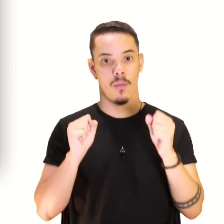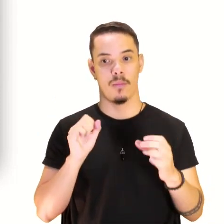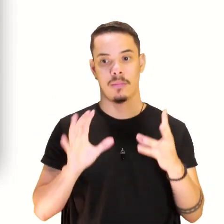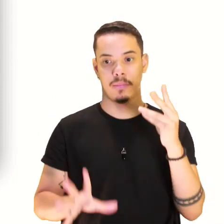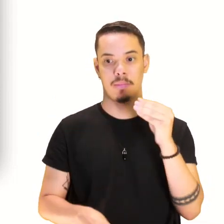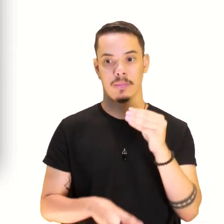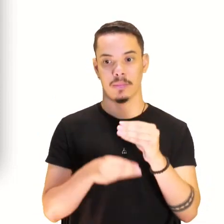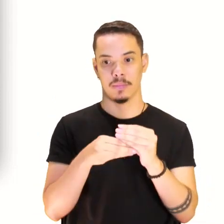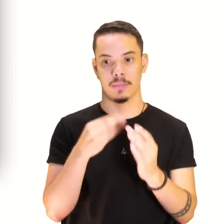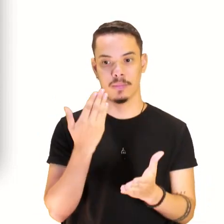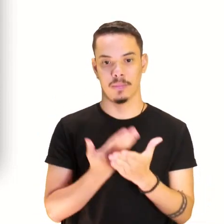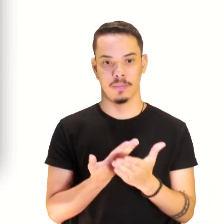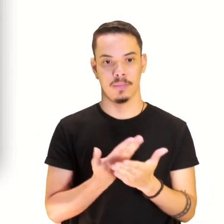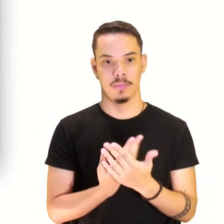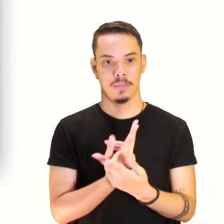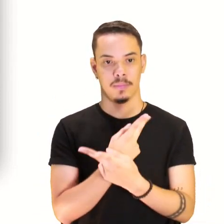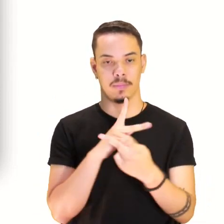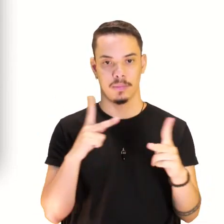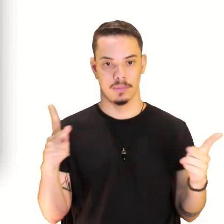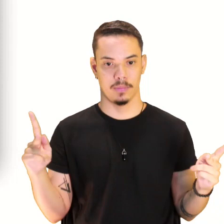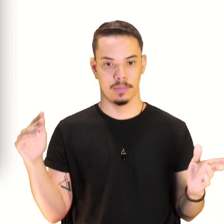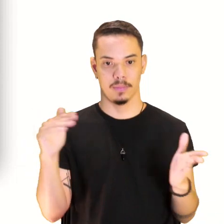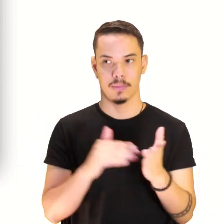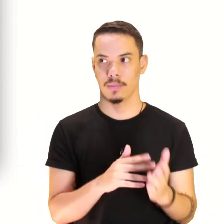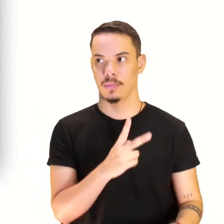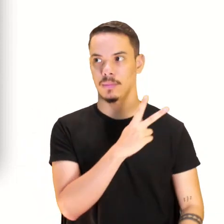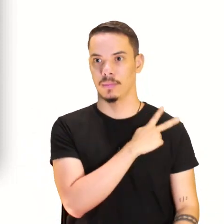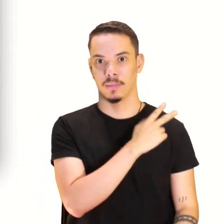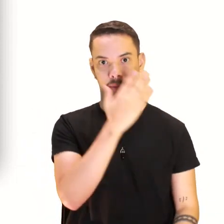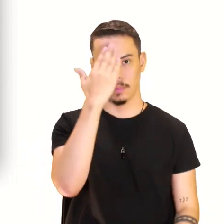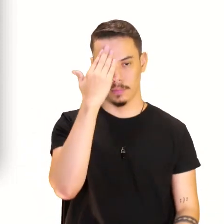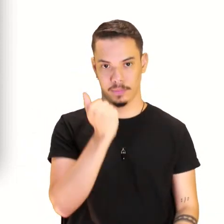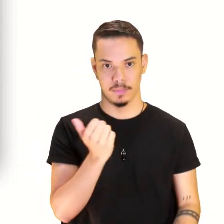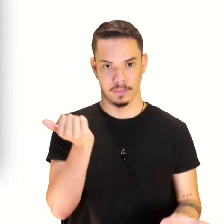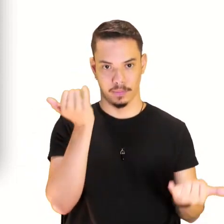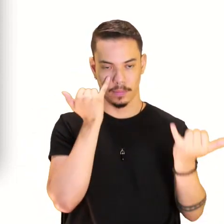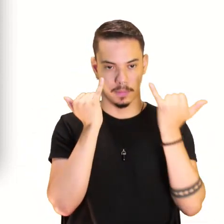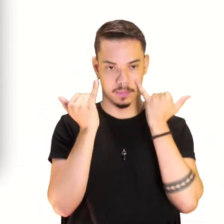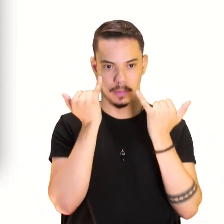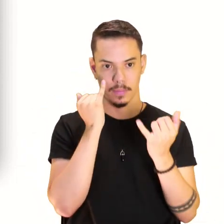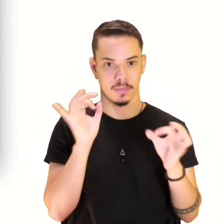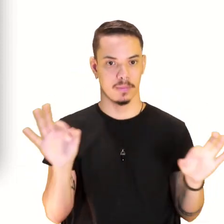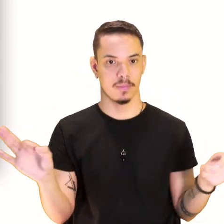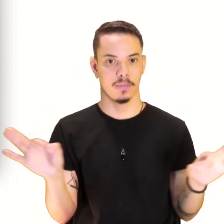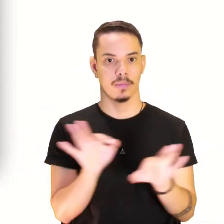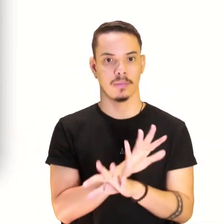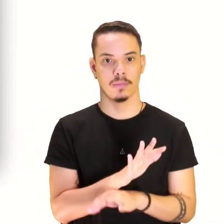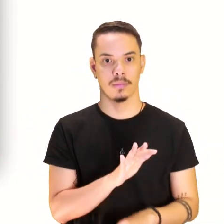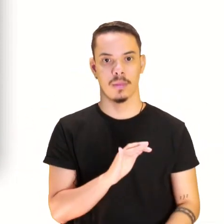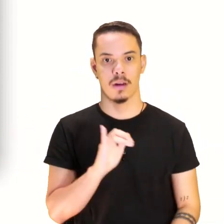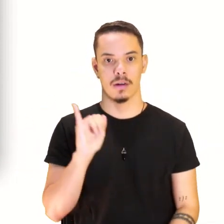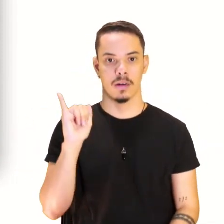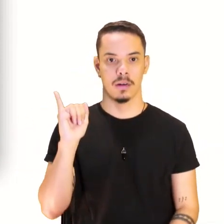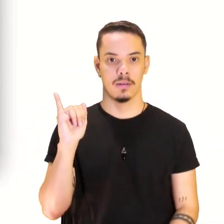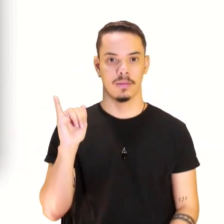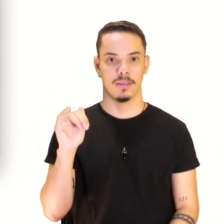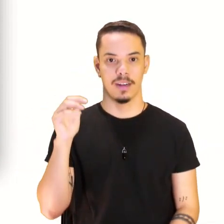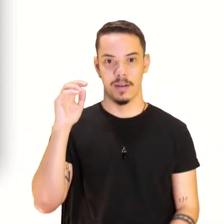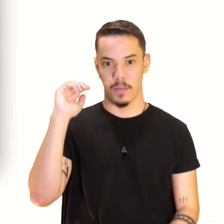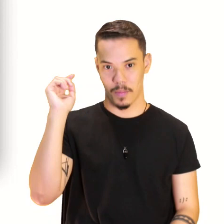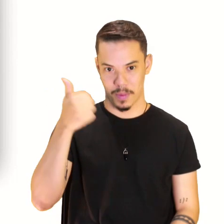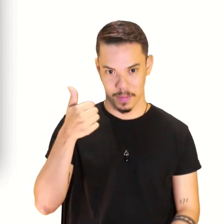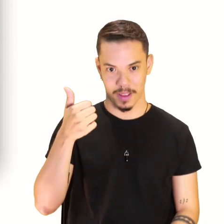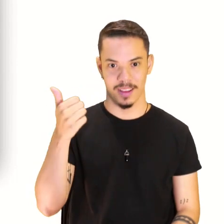seus estudos aí e chegar lá no 2º ano sabendo de algumas informações, né? Em centro, ortocentro, o Vitor vai adorar